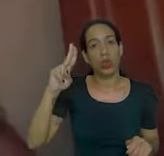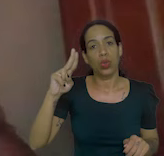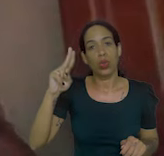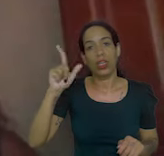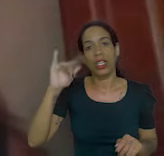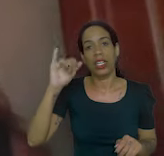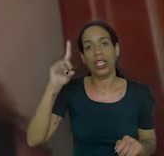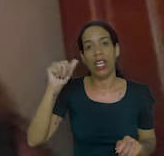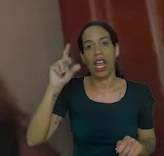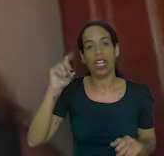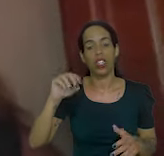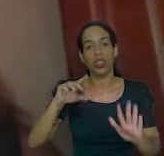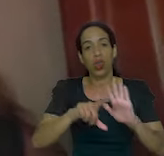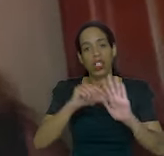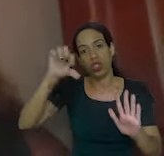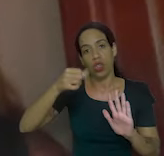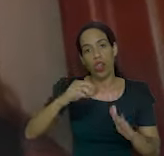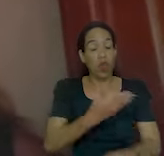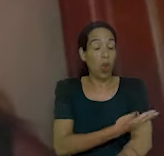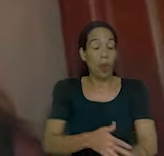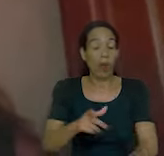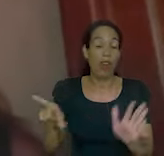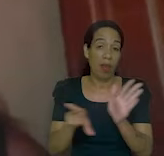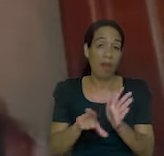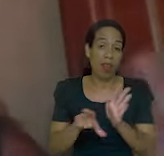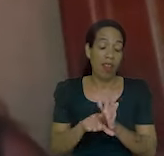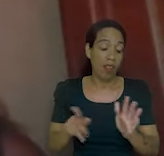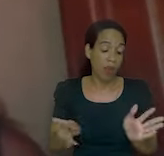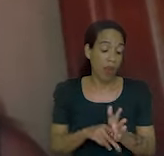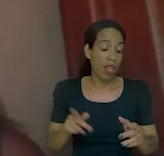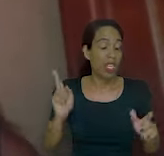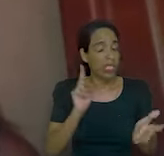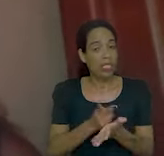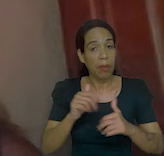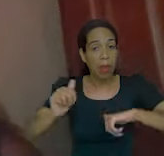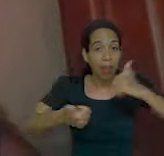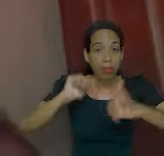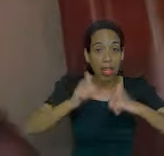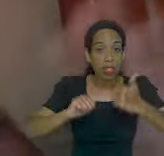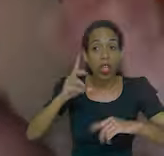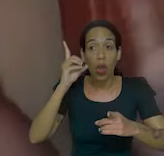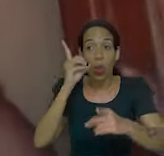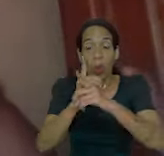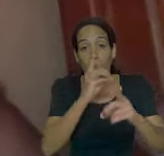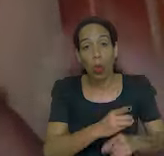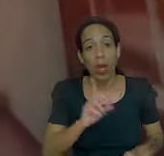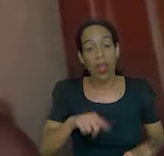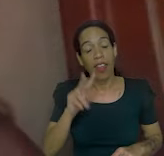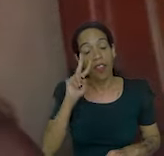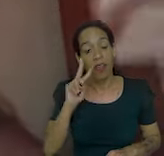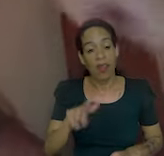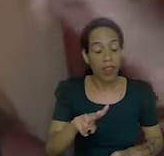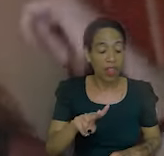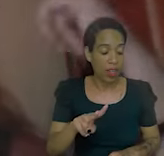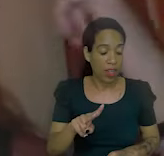artigo 9º e um descumprimento da própria lei. Então, eu sempre faço essa analogia com o contrato de parceria, que foi o que foi